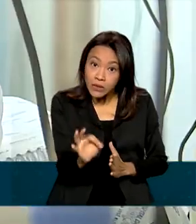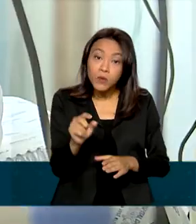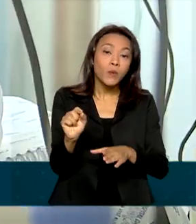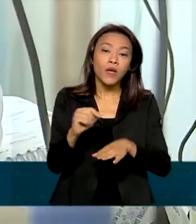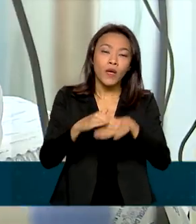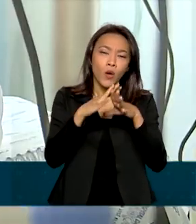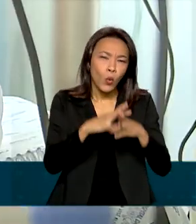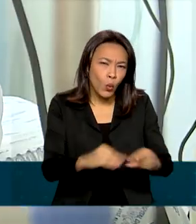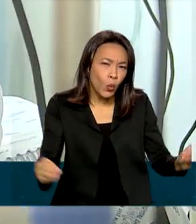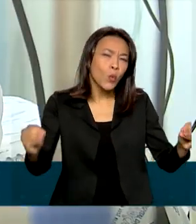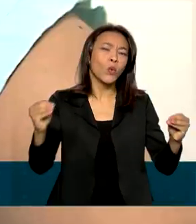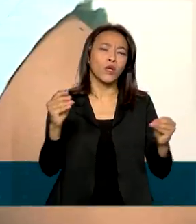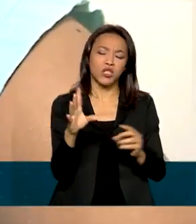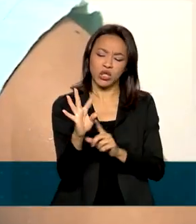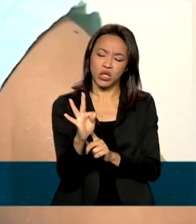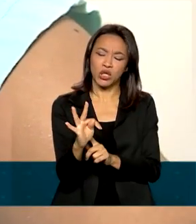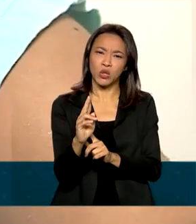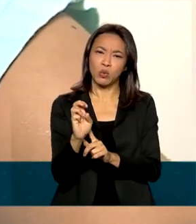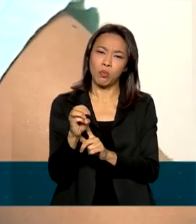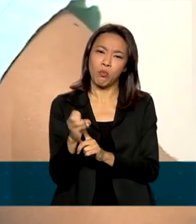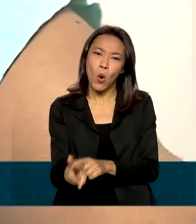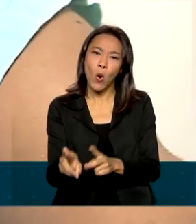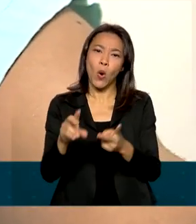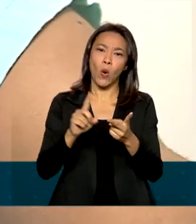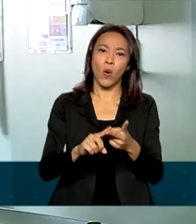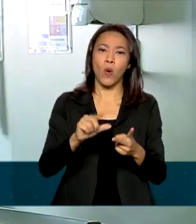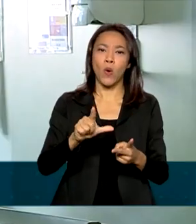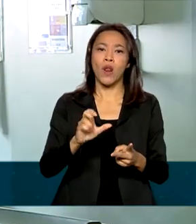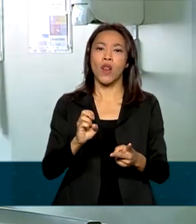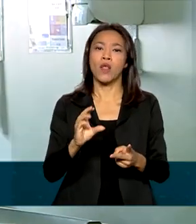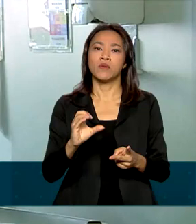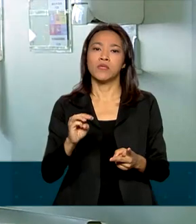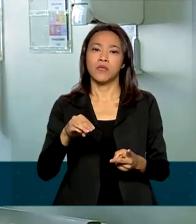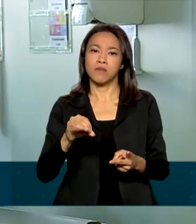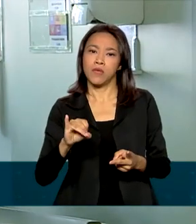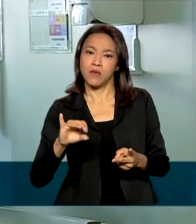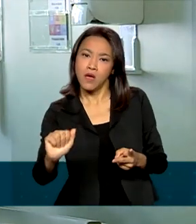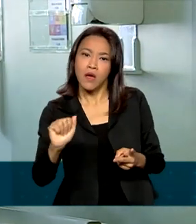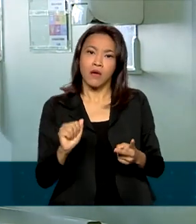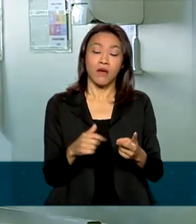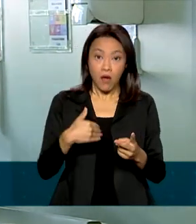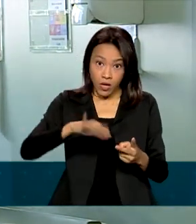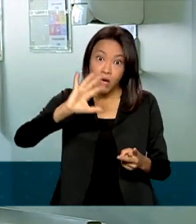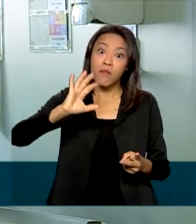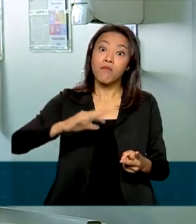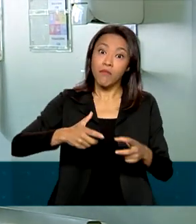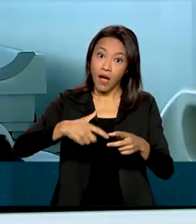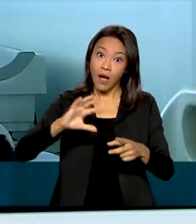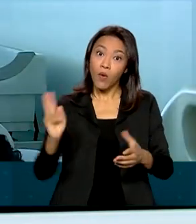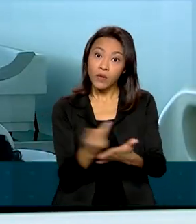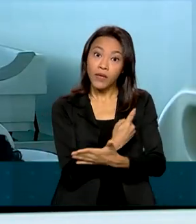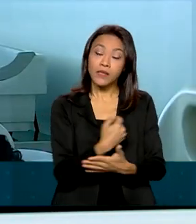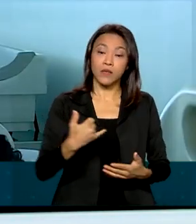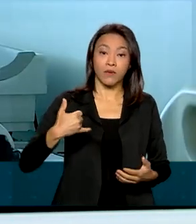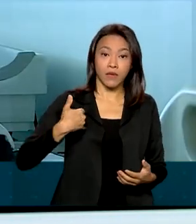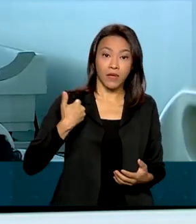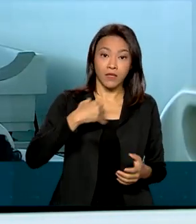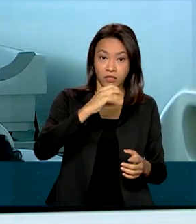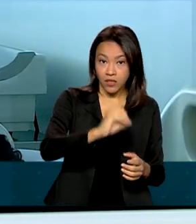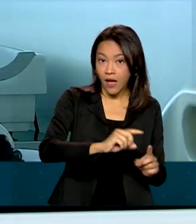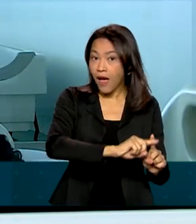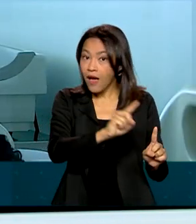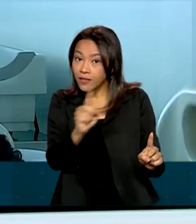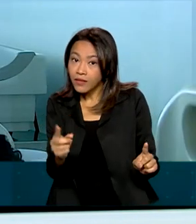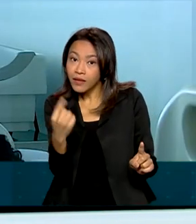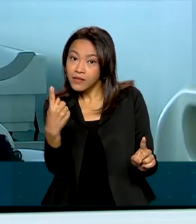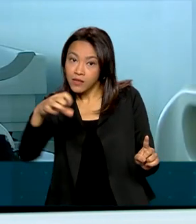de tumores cerebrais e leucemias, os cânceres mais comuns em pacientes de 0 a 19 anos.